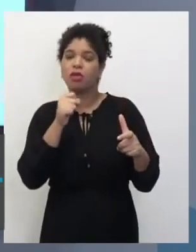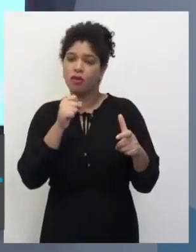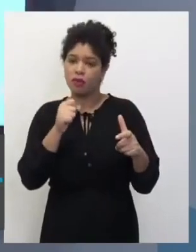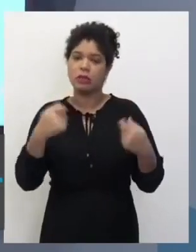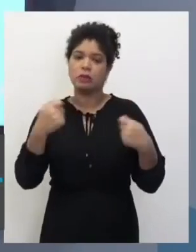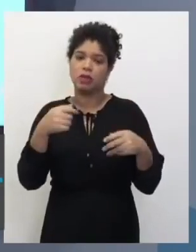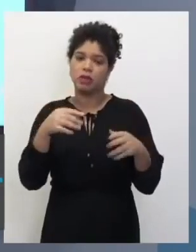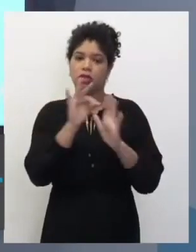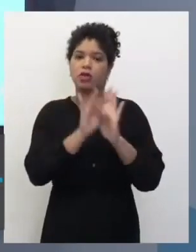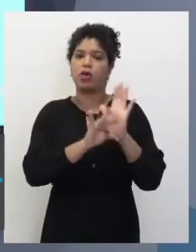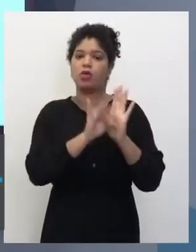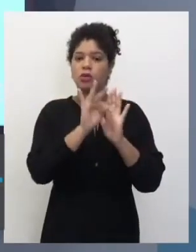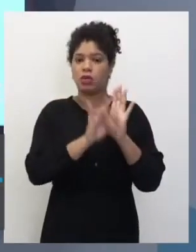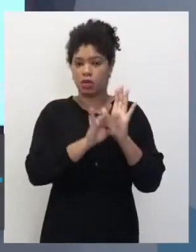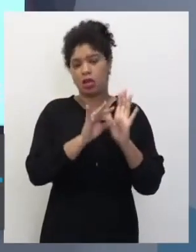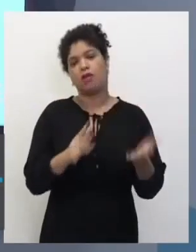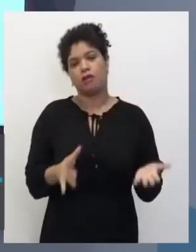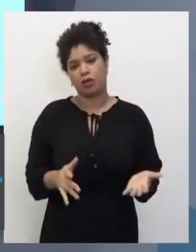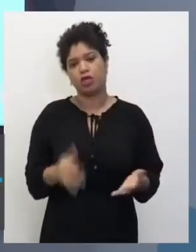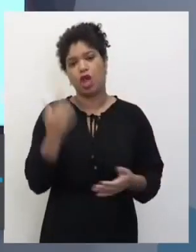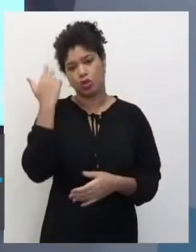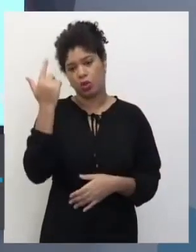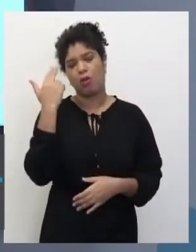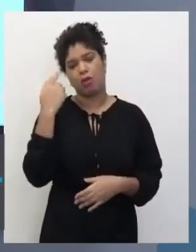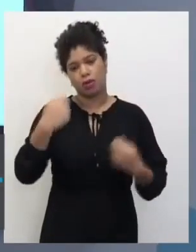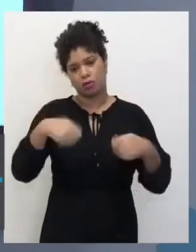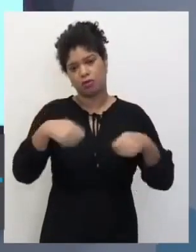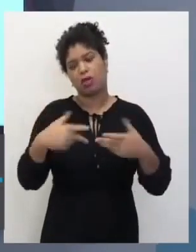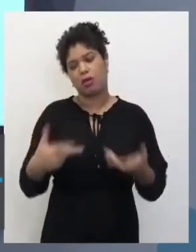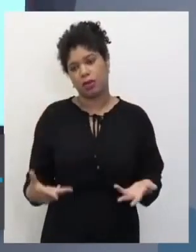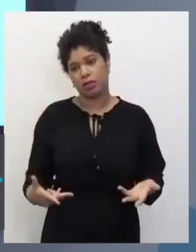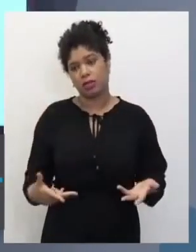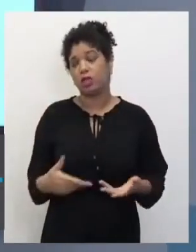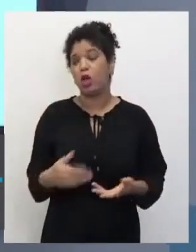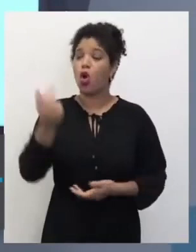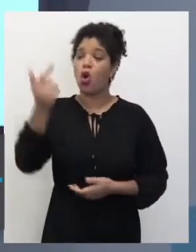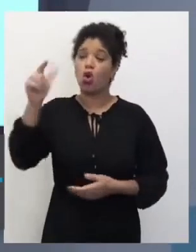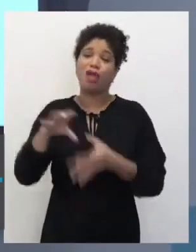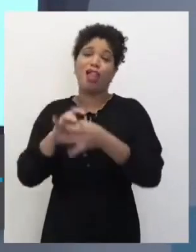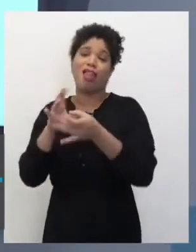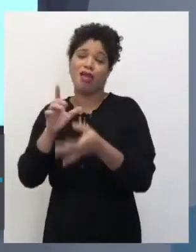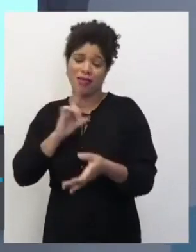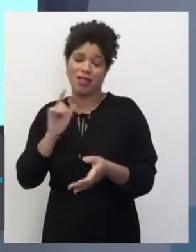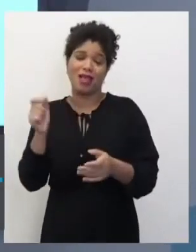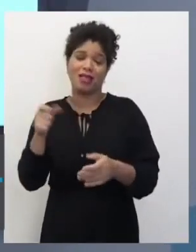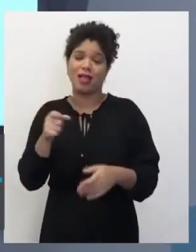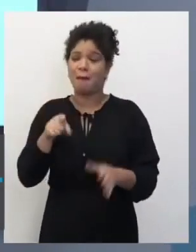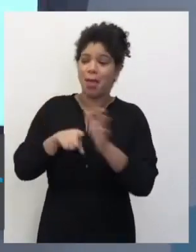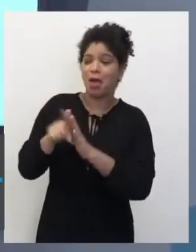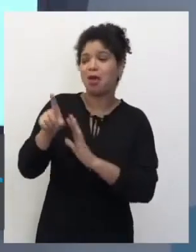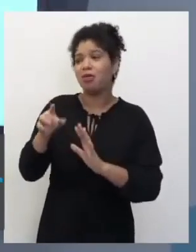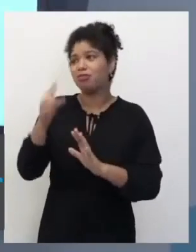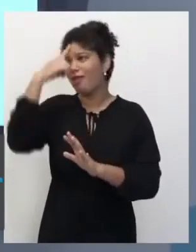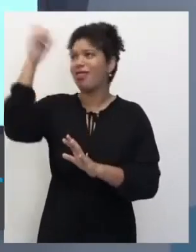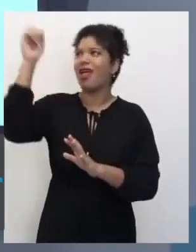criando novas perguntas. Mas normalmente já vai com uma pauta, com algo já definido para saber. Então, já